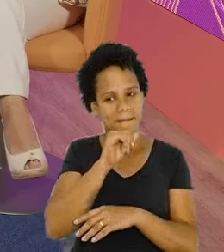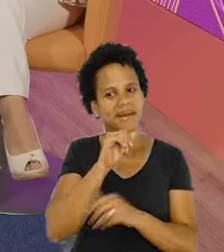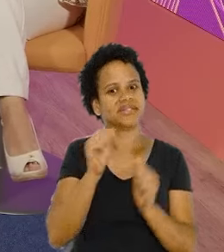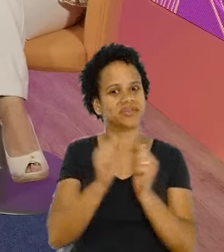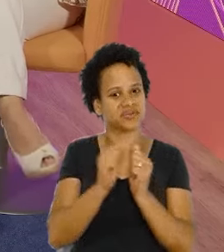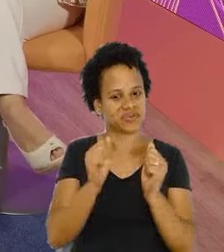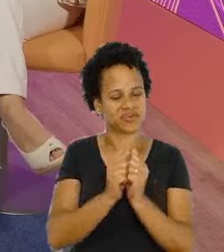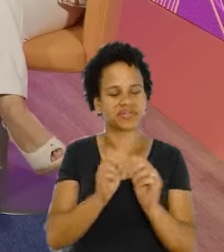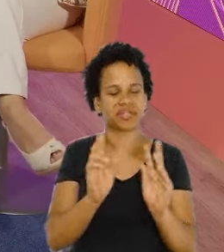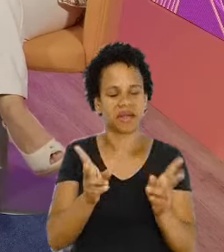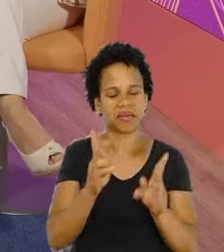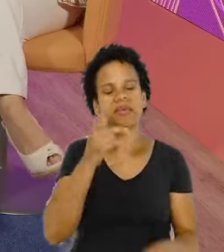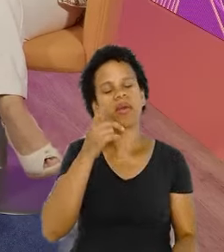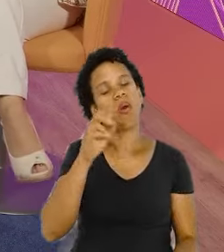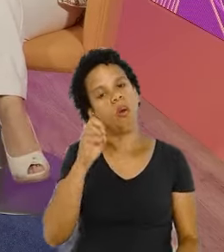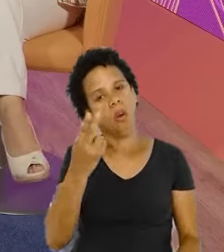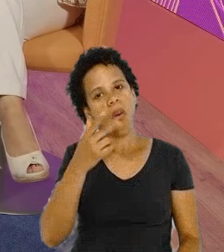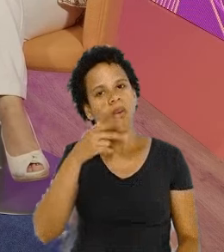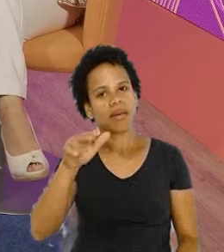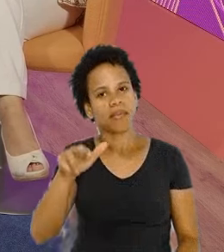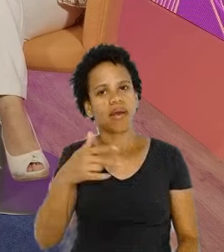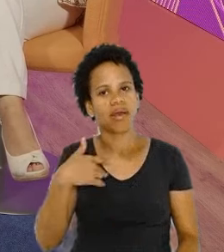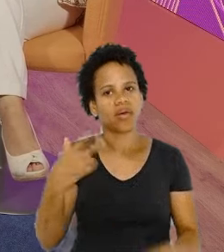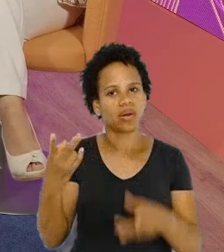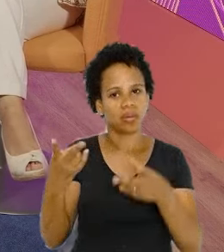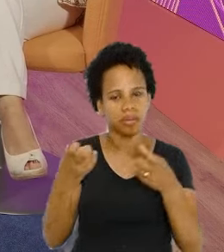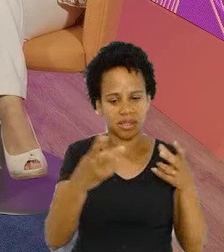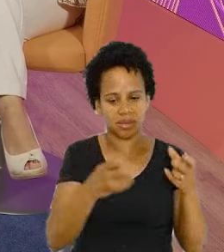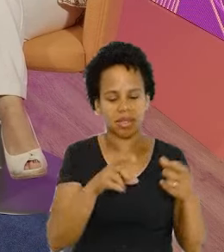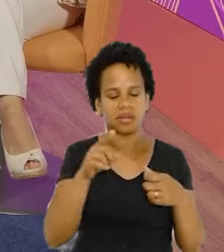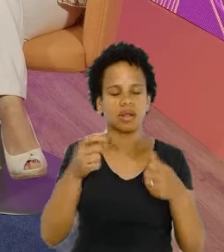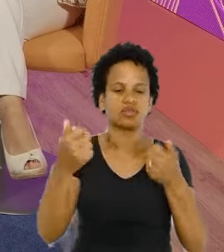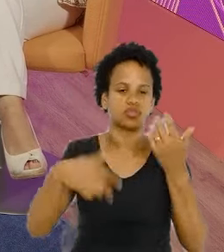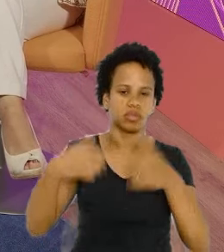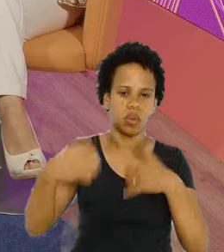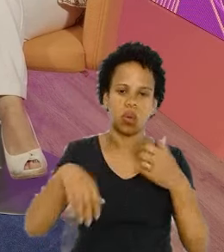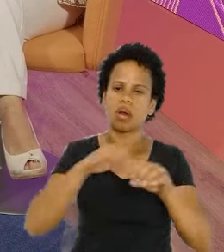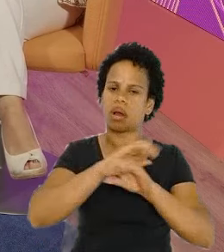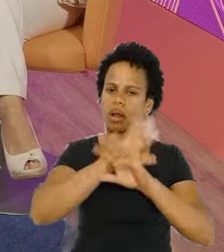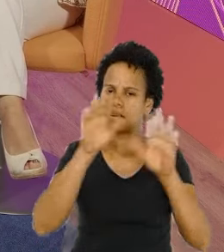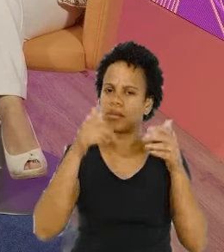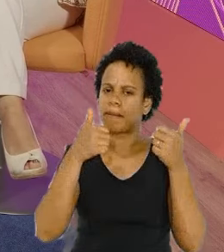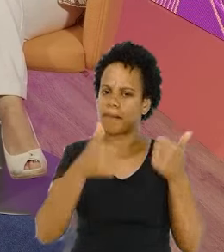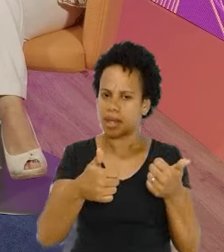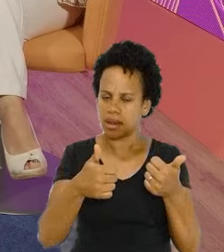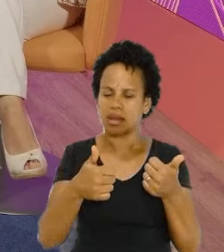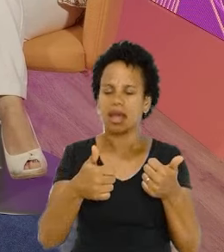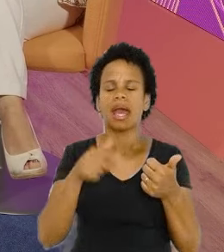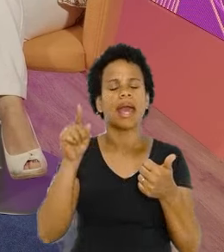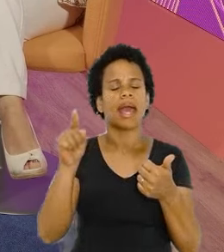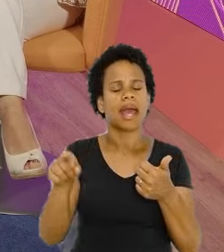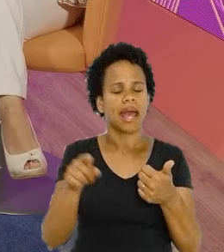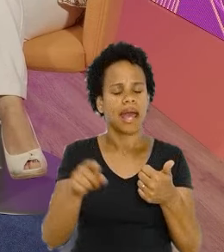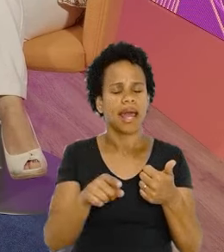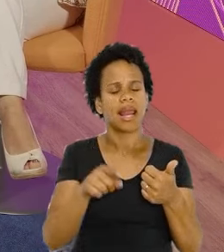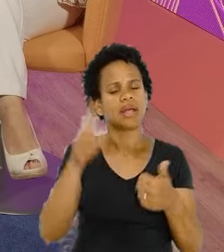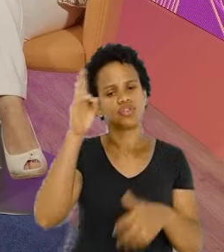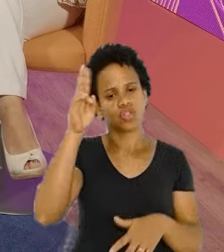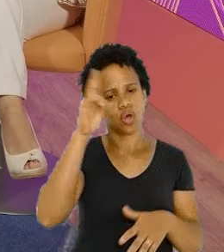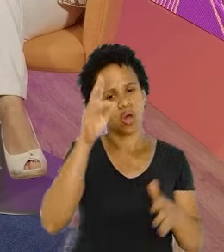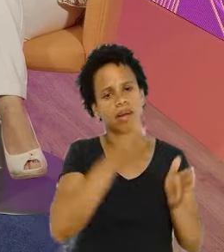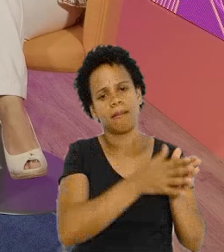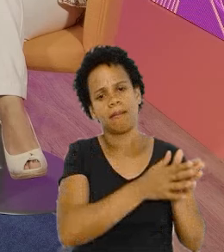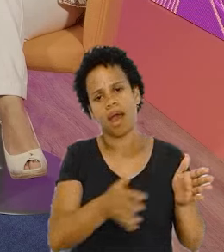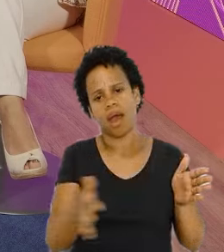ã né agora eu tô aqui percebendo que ela se esclareceu falou muito bem É isso mesmo a Jéssica durante a trajetória